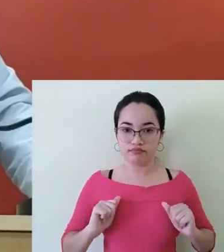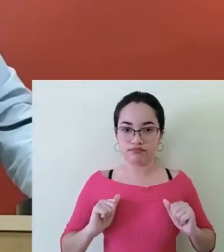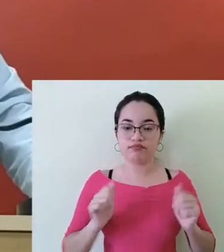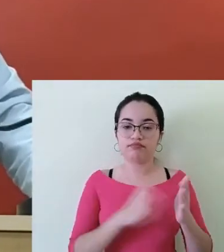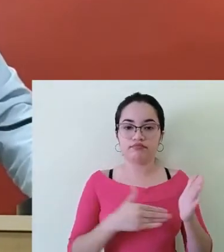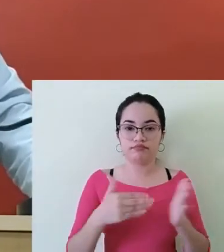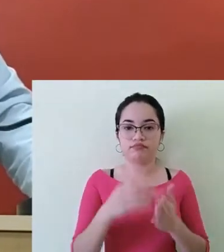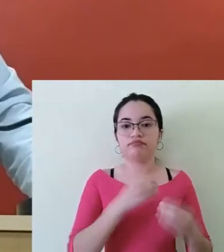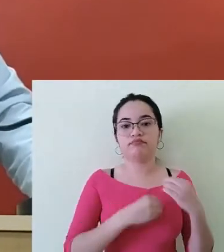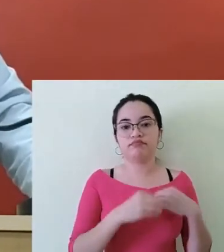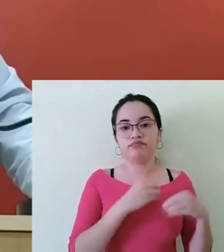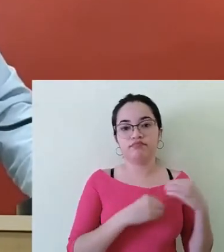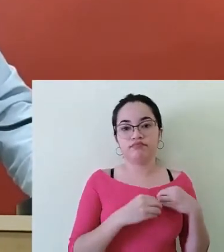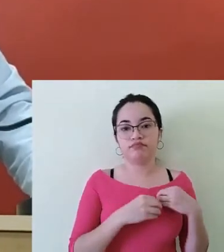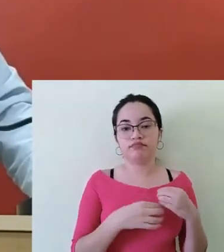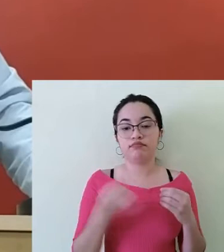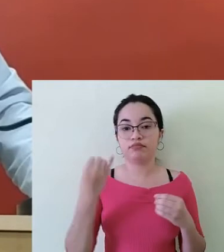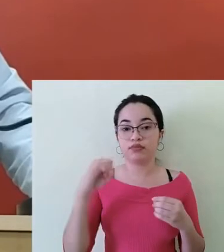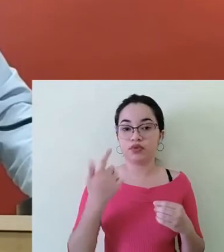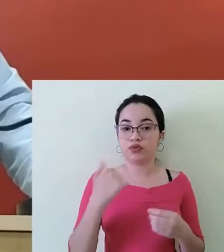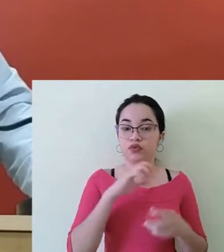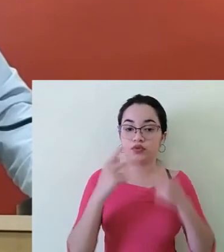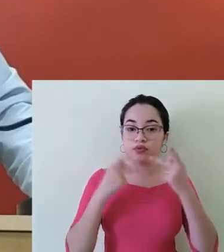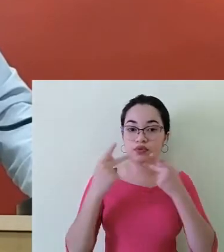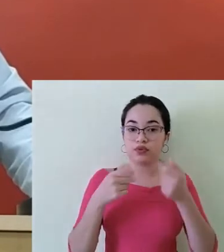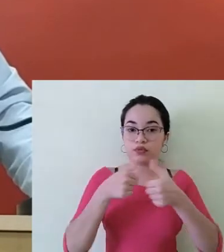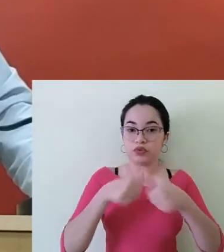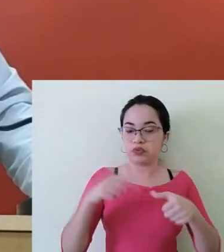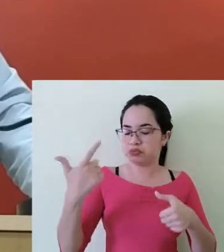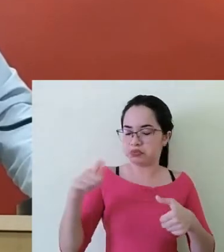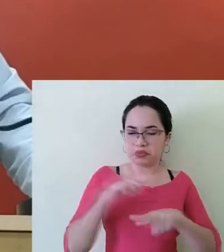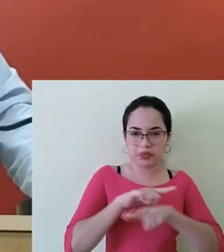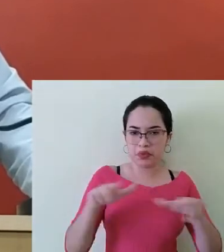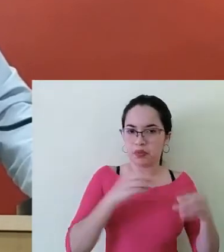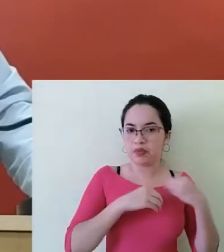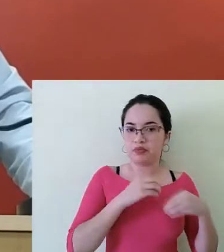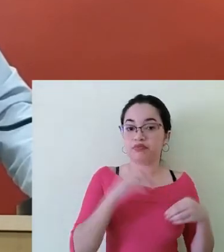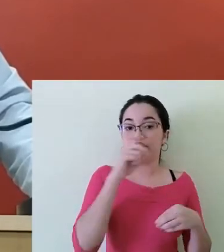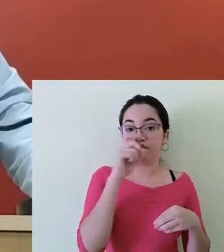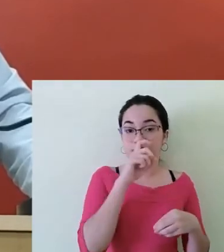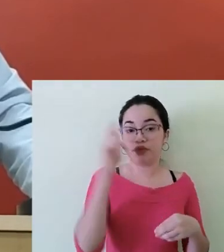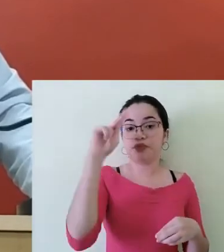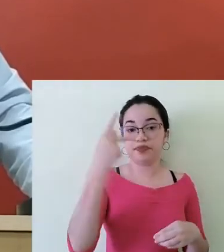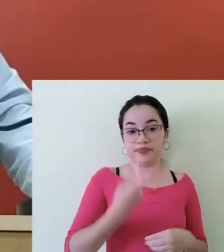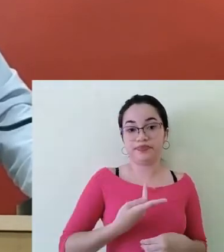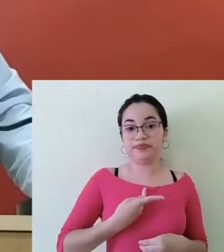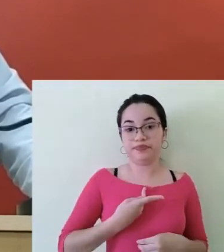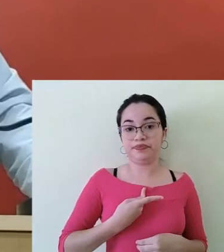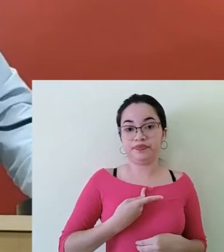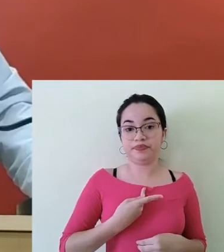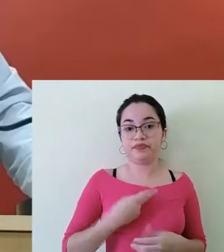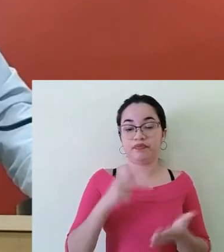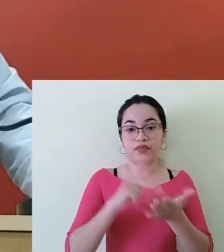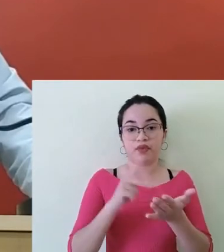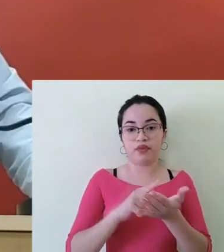purifica de todo pecado. Se afirmarmos que estamos sem pecado, enganamo-nos a nós